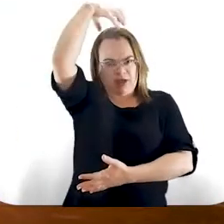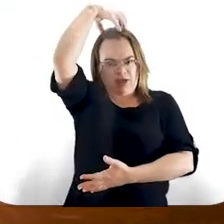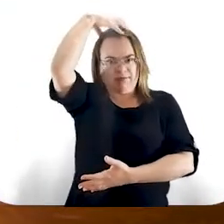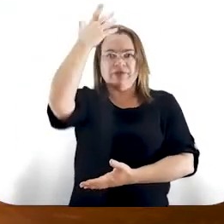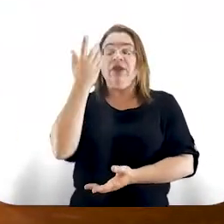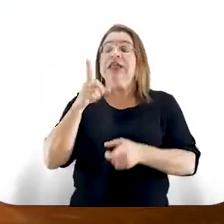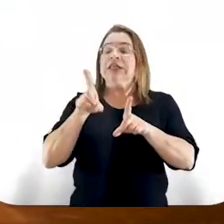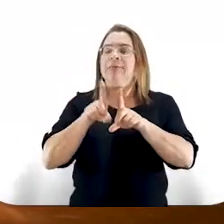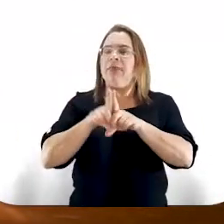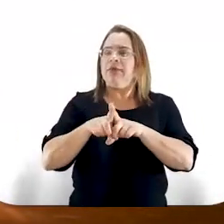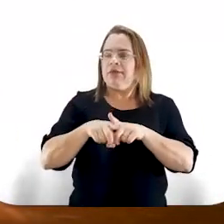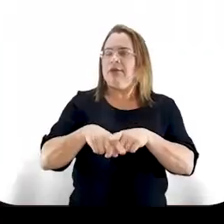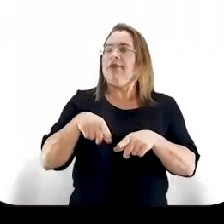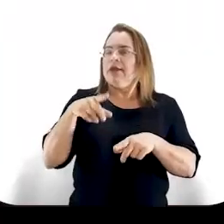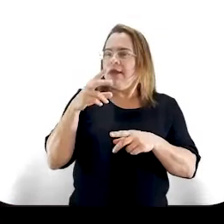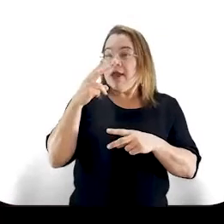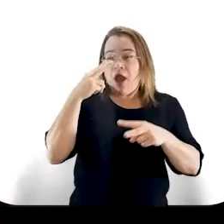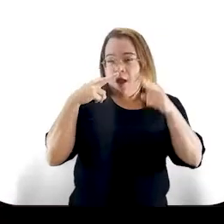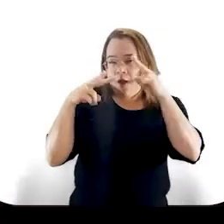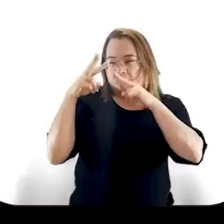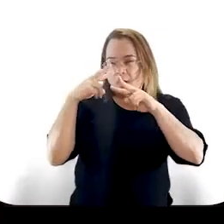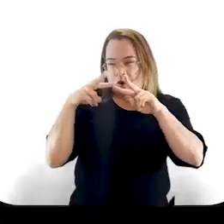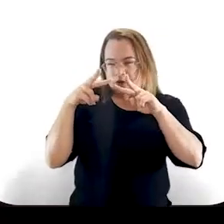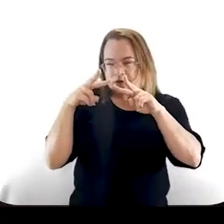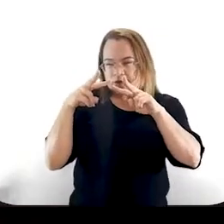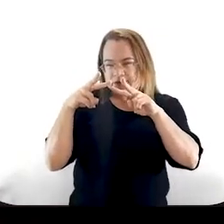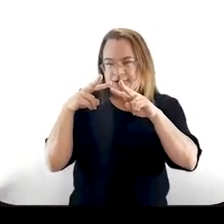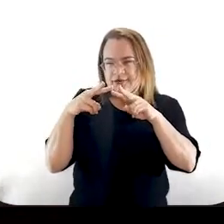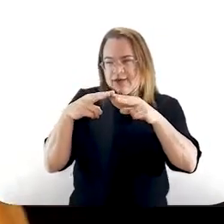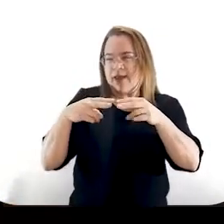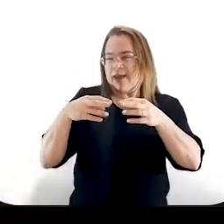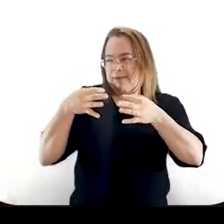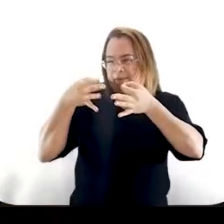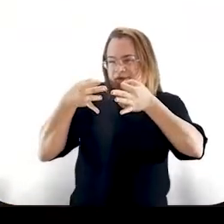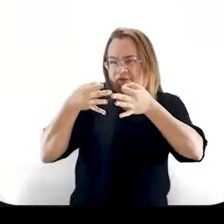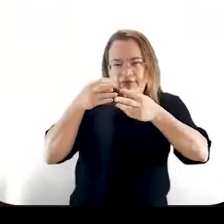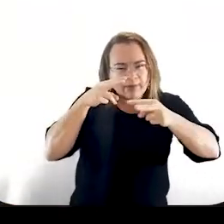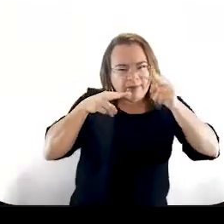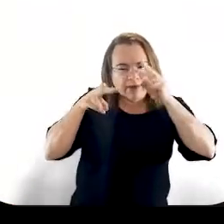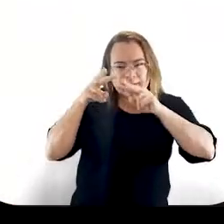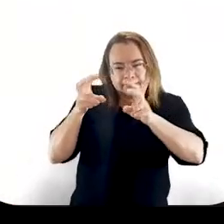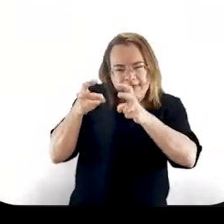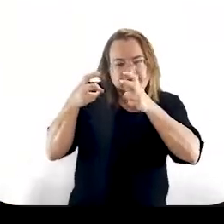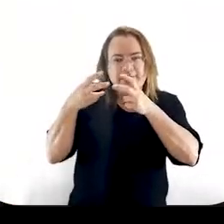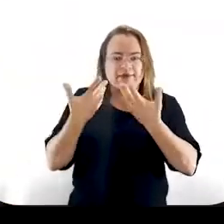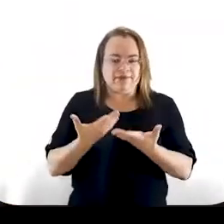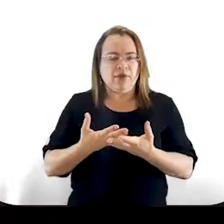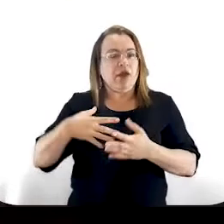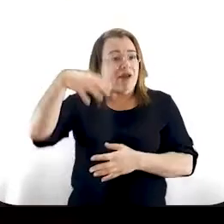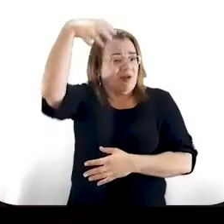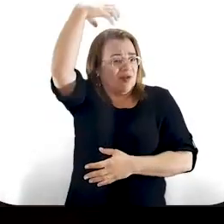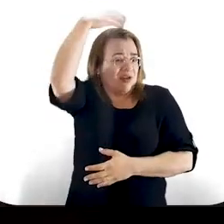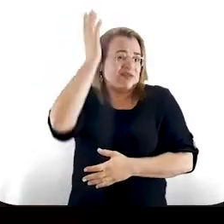tivesse olhos preciosos, majestosos. O rei, o rei já se achava